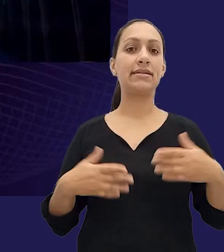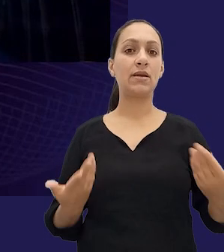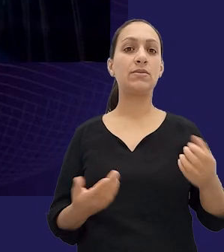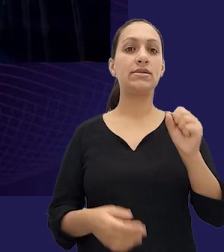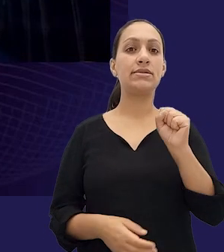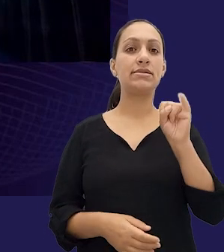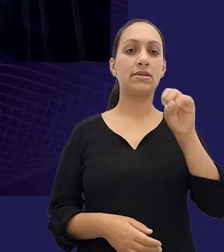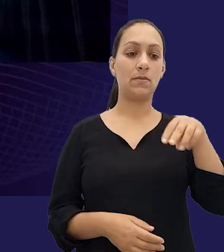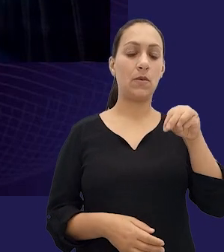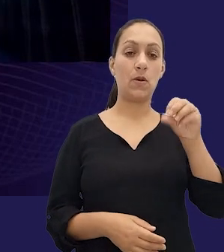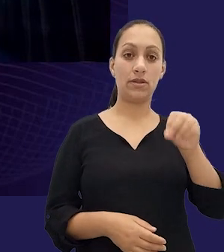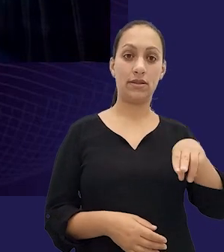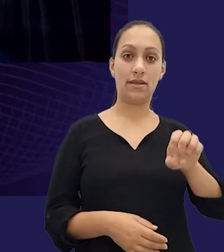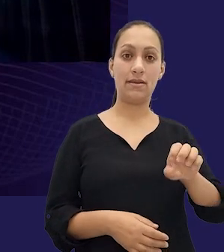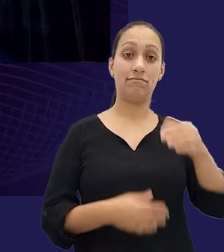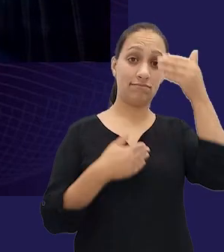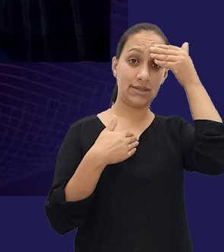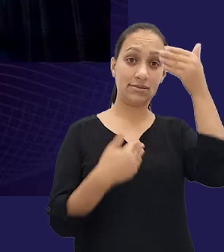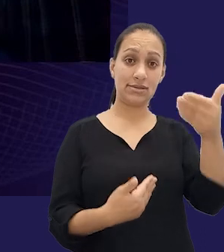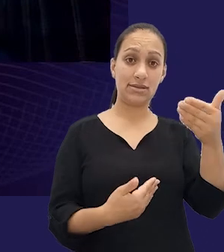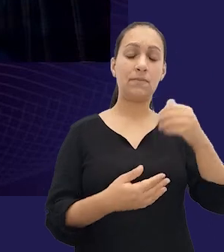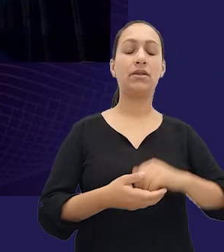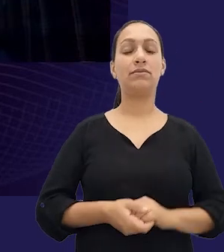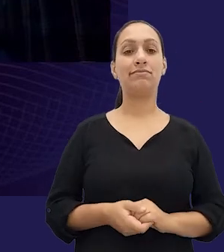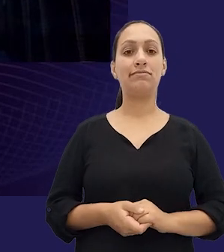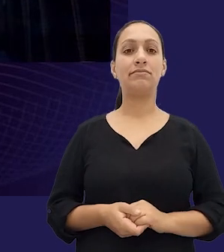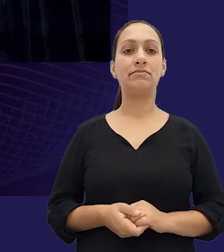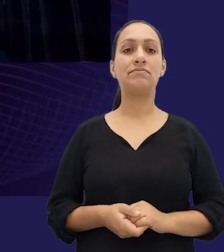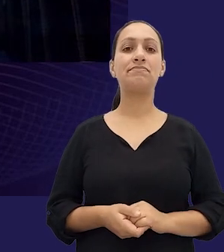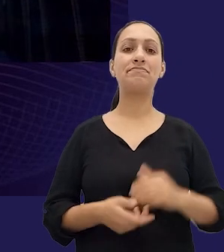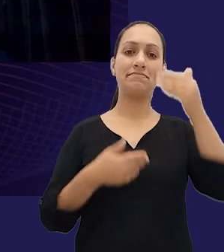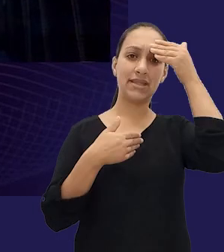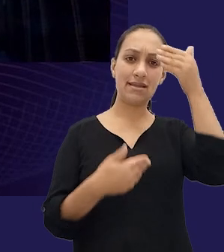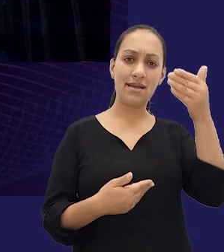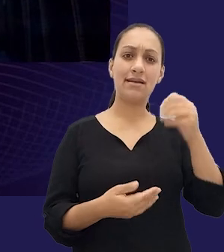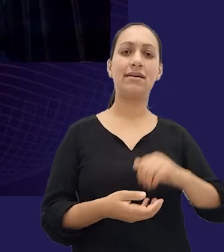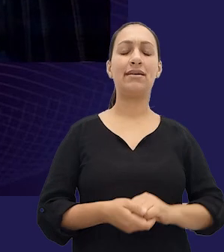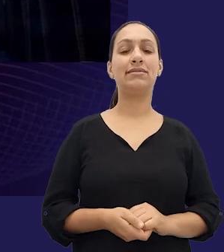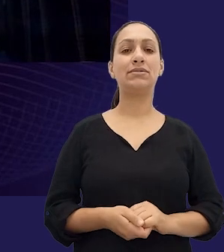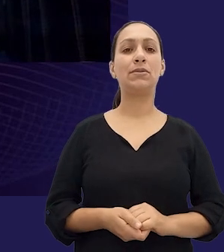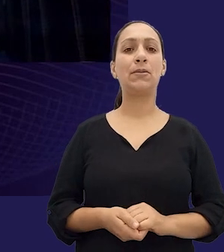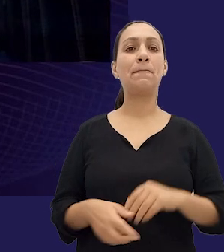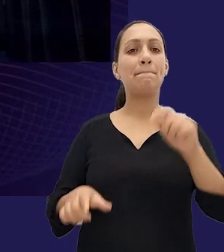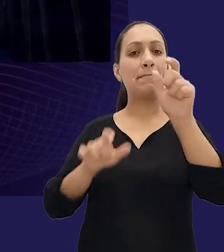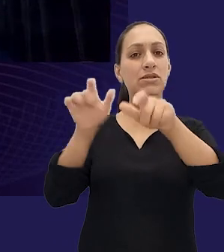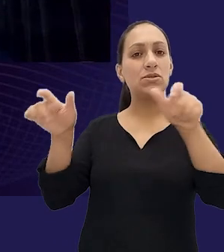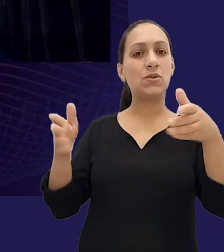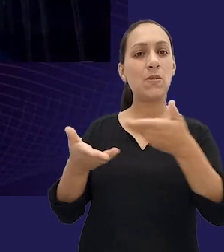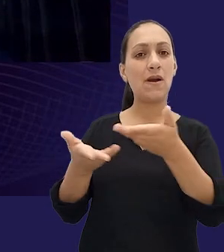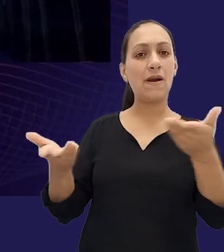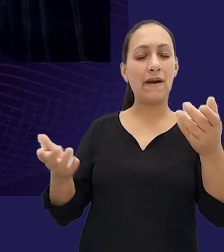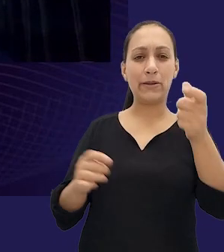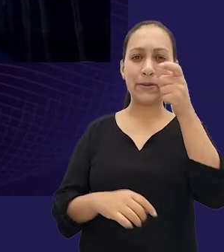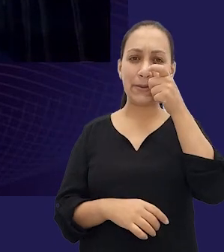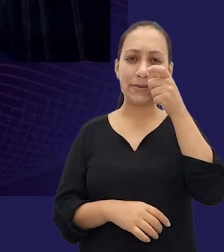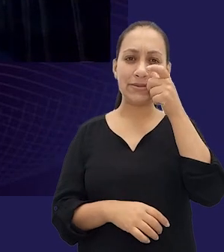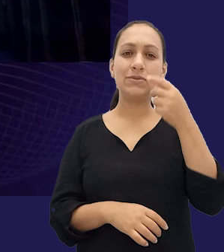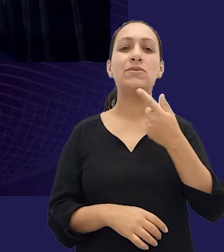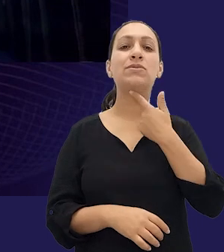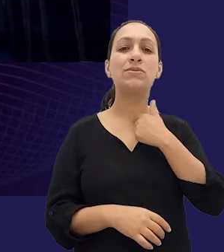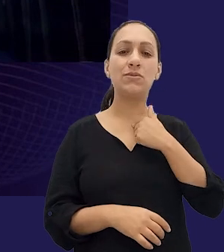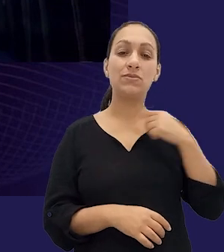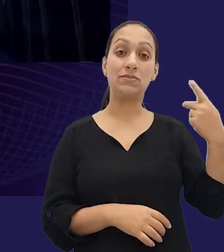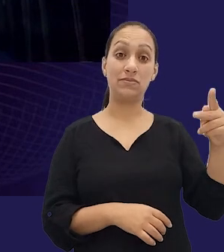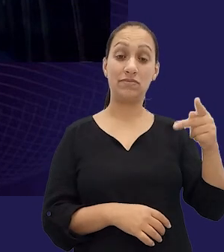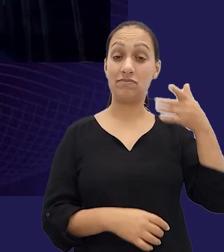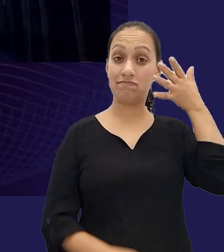Simone, meu agradecimento. Obrigado mesmo. O pessoal aí curtiu mesmo a tua fala, porque foi